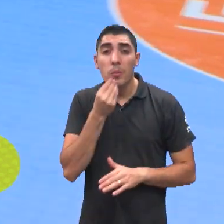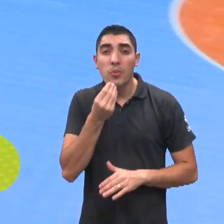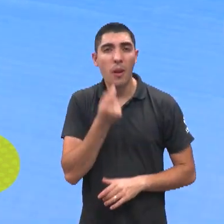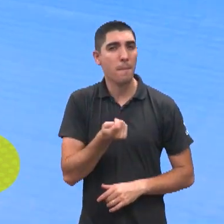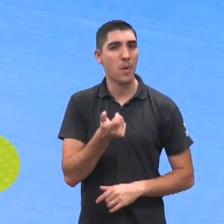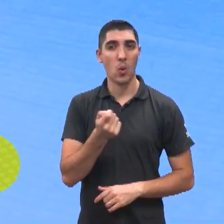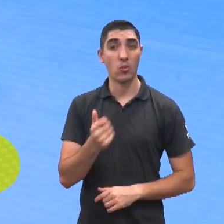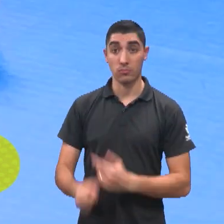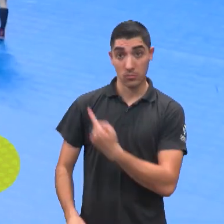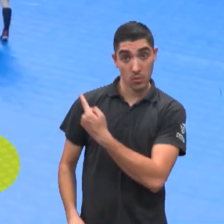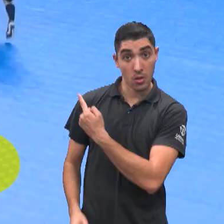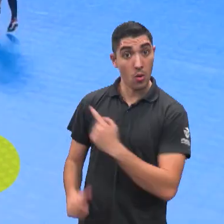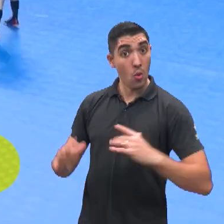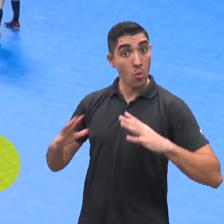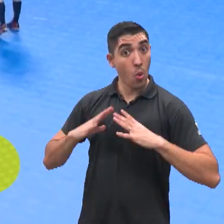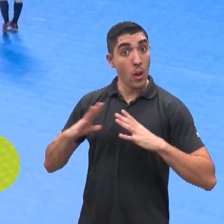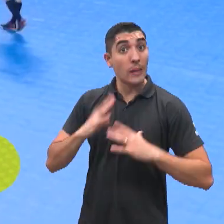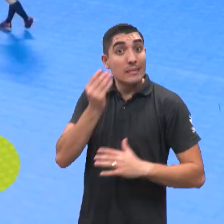goleiro Kevin até arriscou